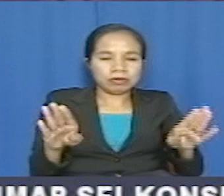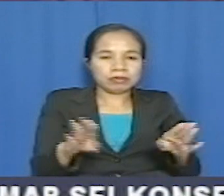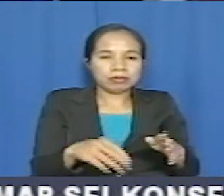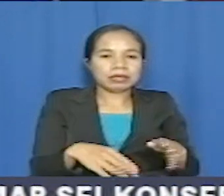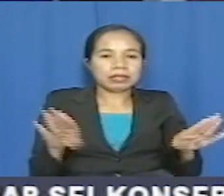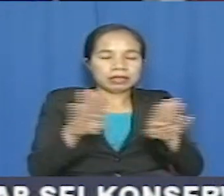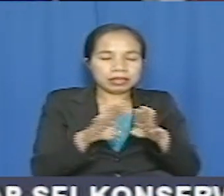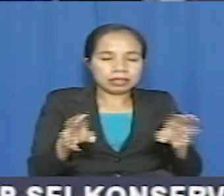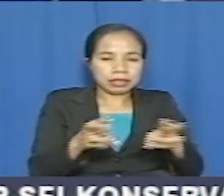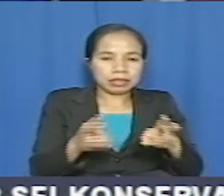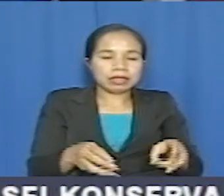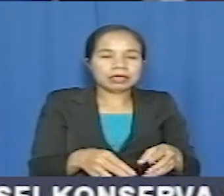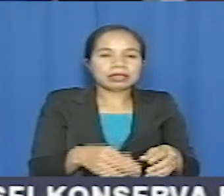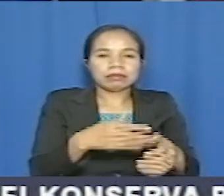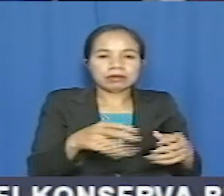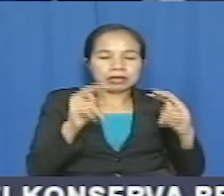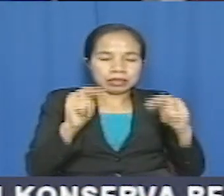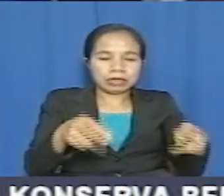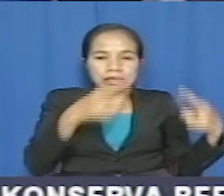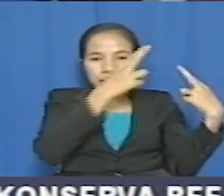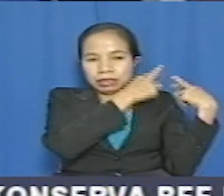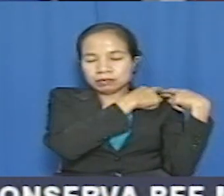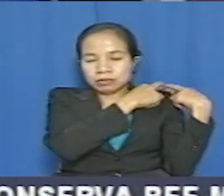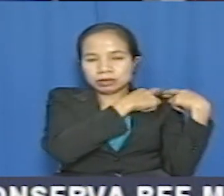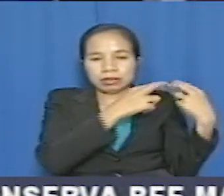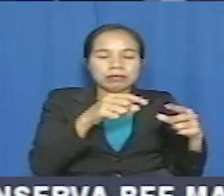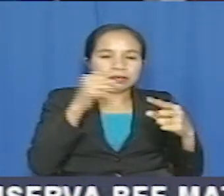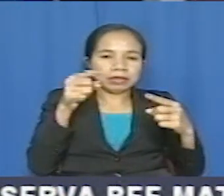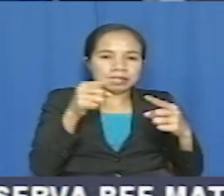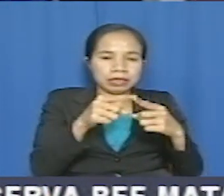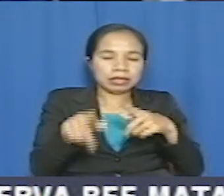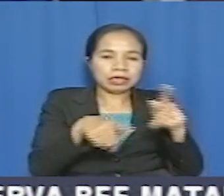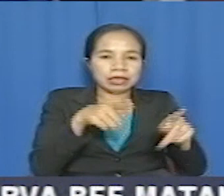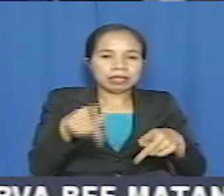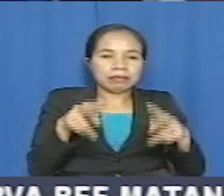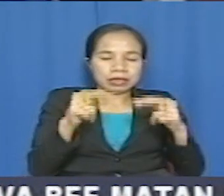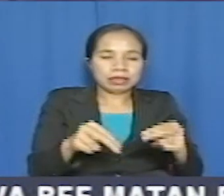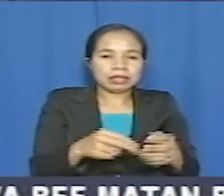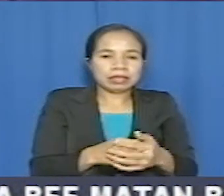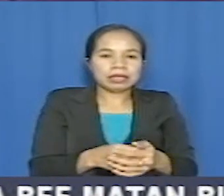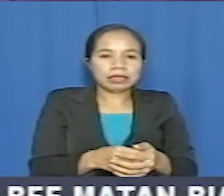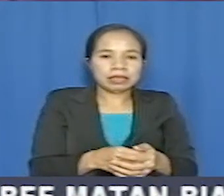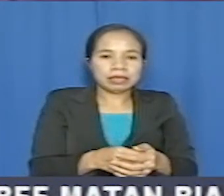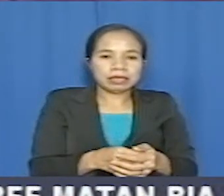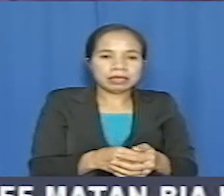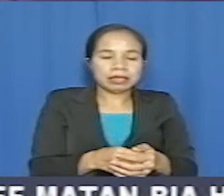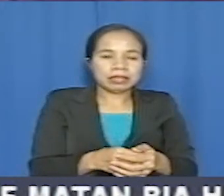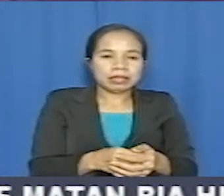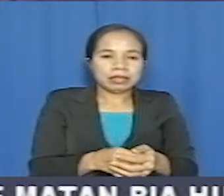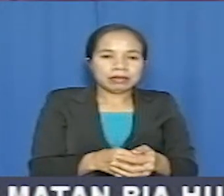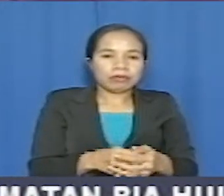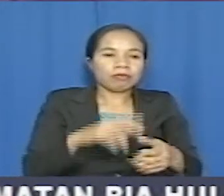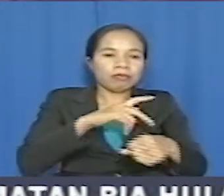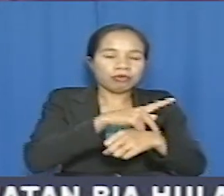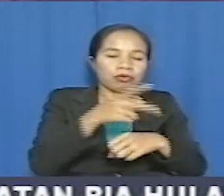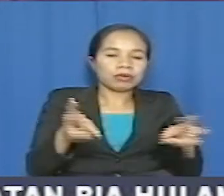tu tem que tomar responsabilidade para ir quando sim para ir quando é uma rua tem que tomar a estrada cá é uma rua tem que manter a estrada nem